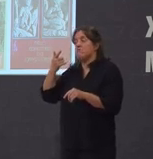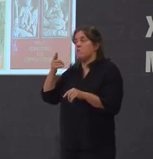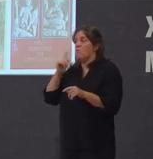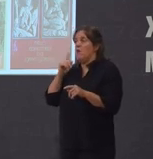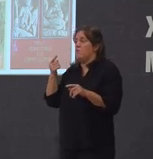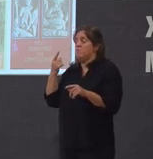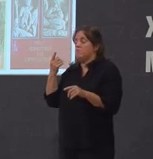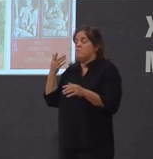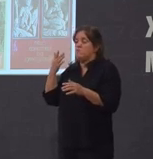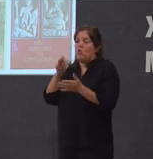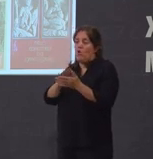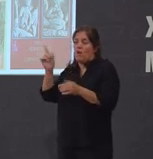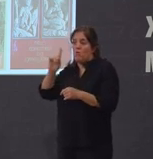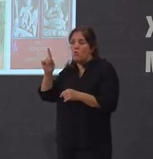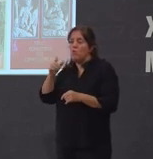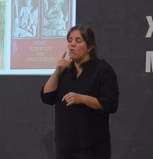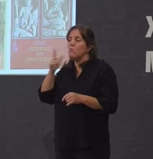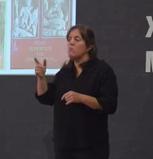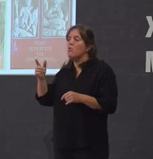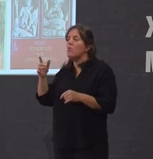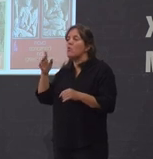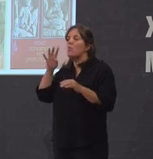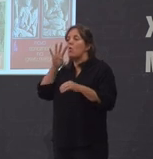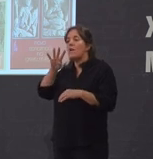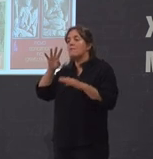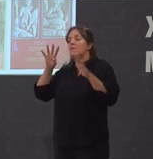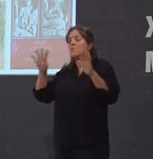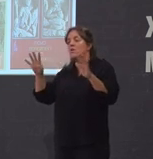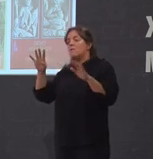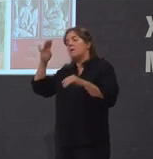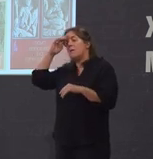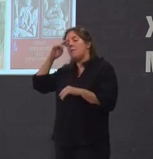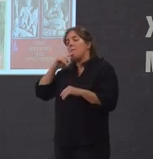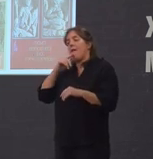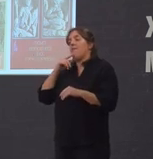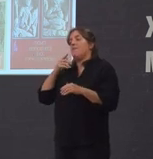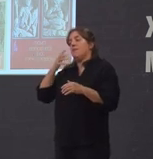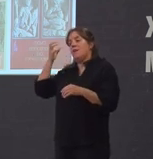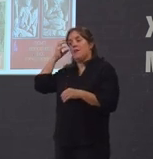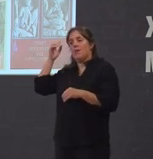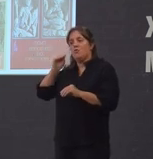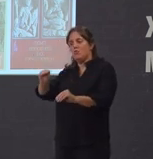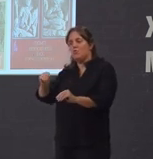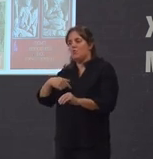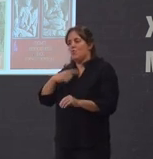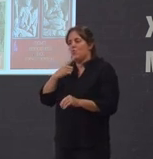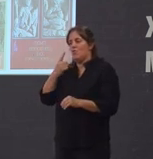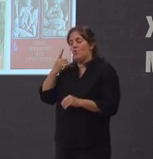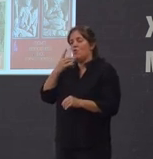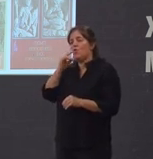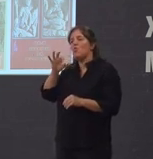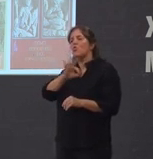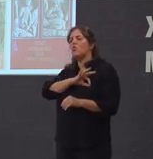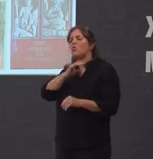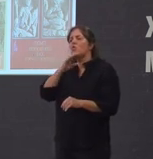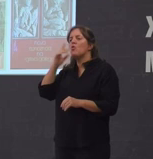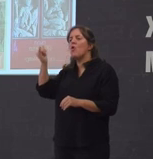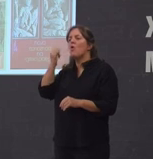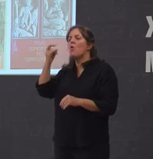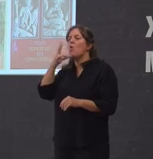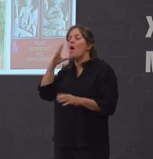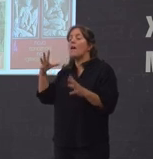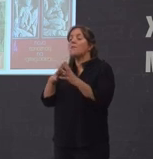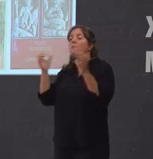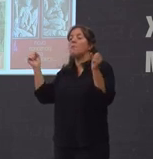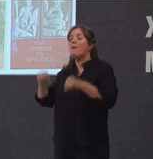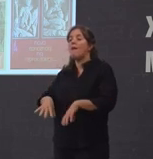no 49 o rei, o pai do rei, Don Juan, reúnese con Franco no Yate Azor e